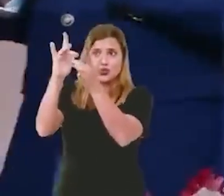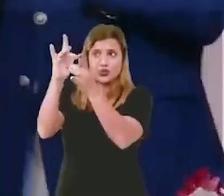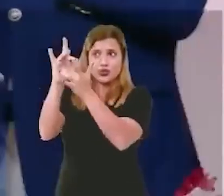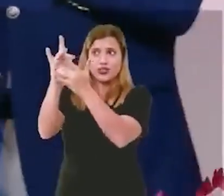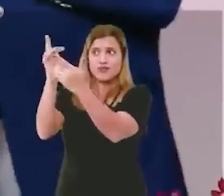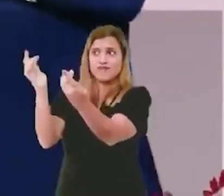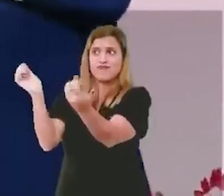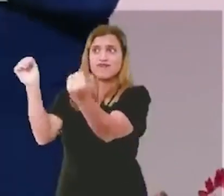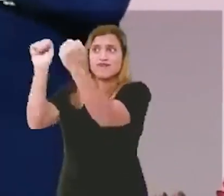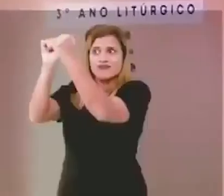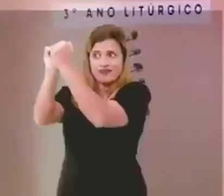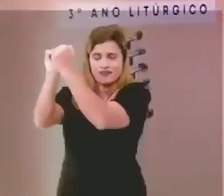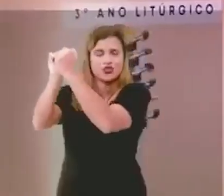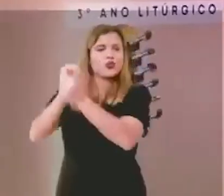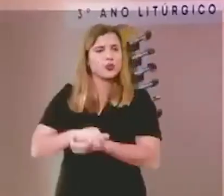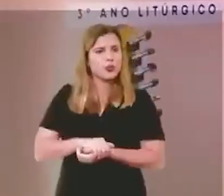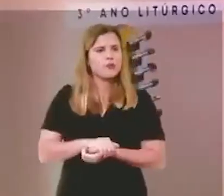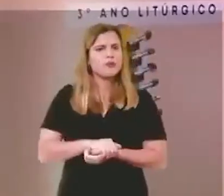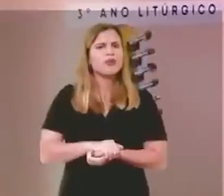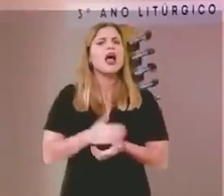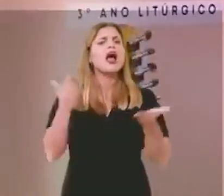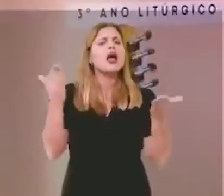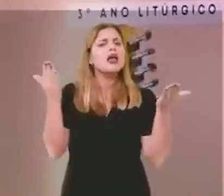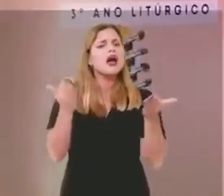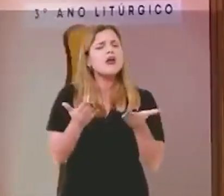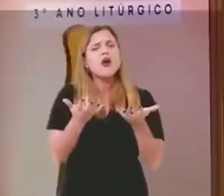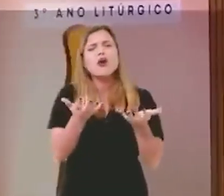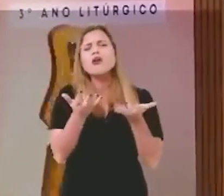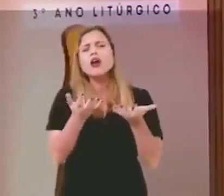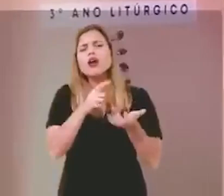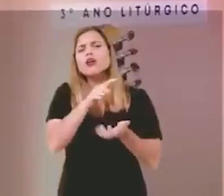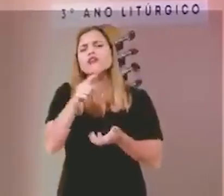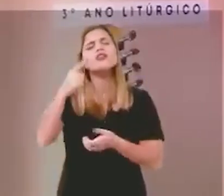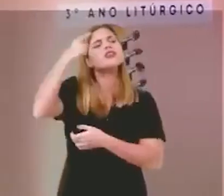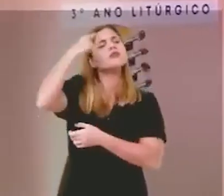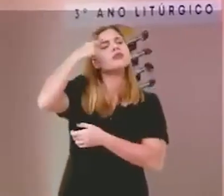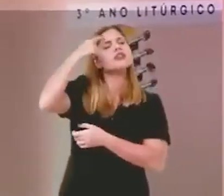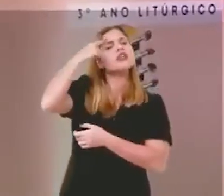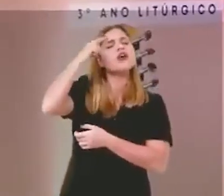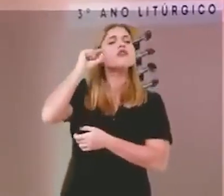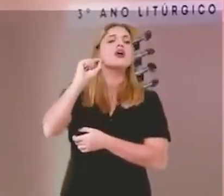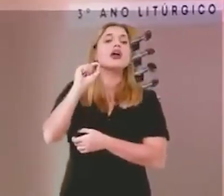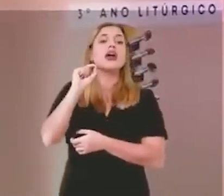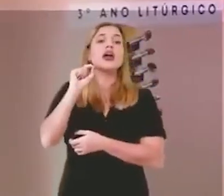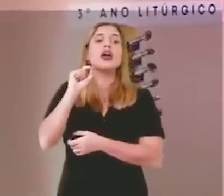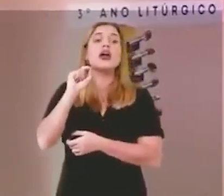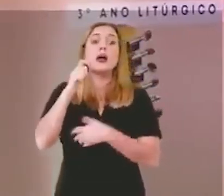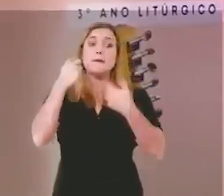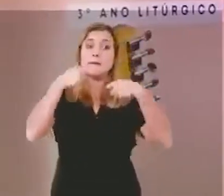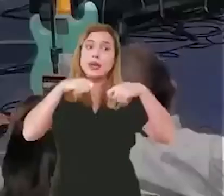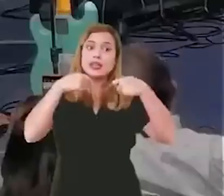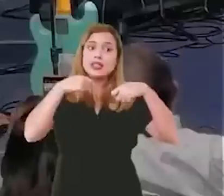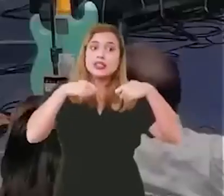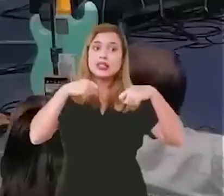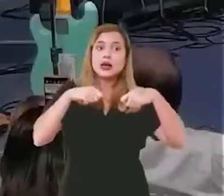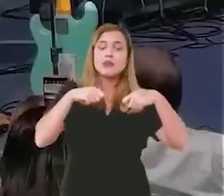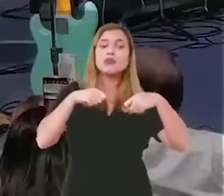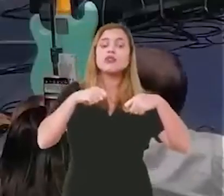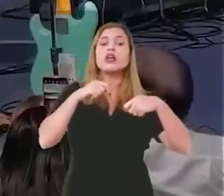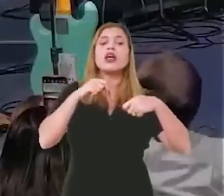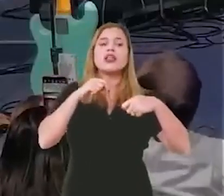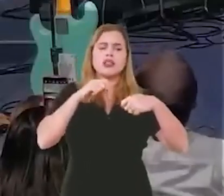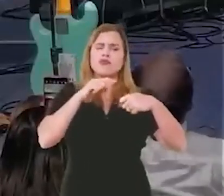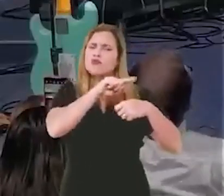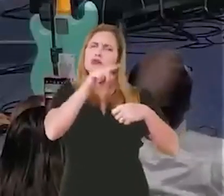eu preciso concordar com o pensador cristão C.S. Lewis, quando disse o seguinte: com respeito a Jesus, você só tem três